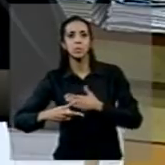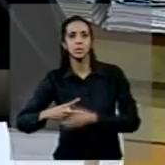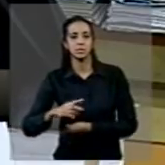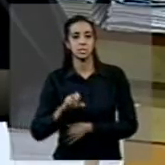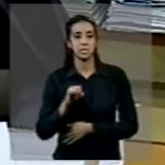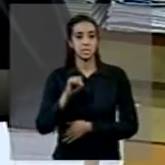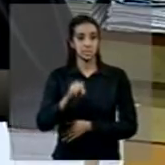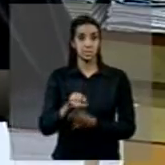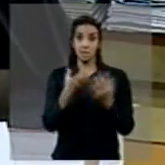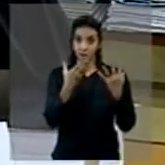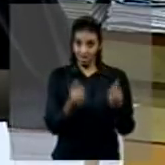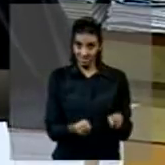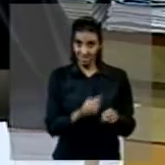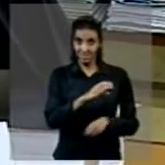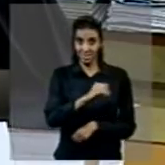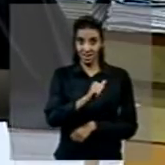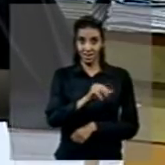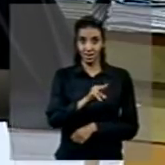deferimento da medida cautelar,